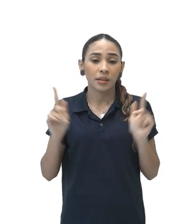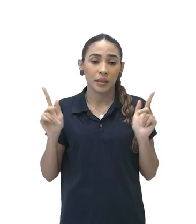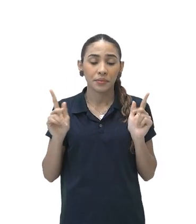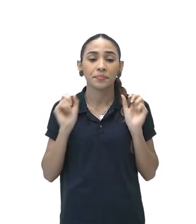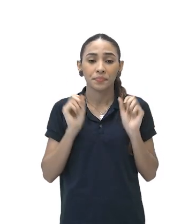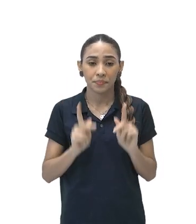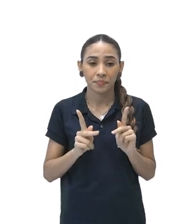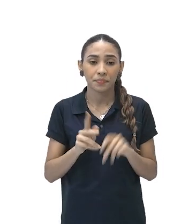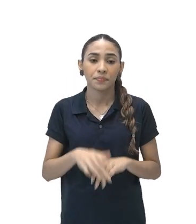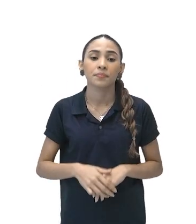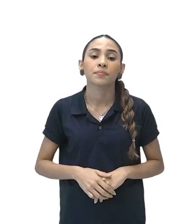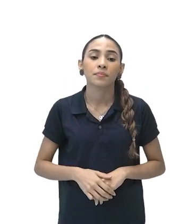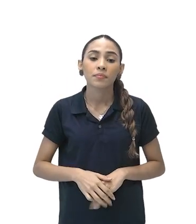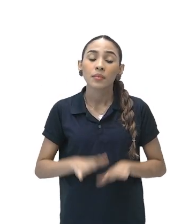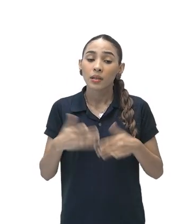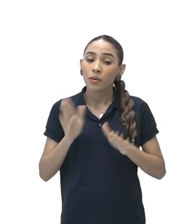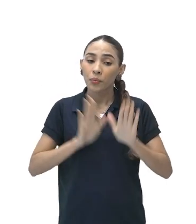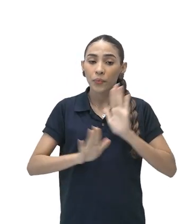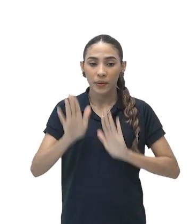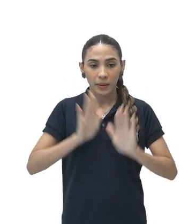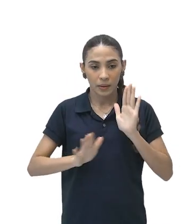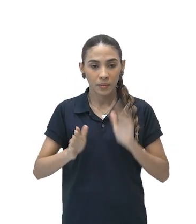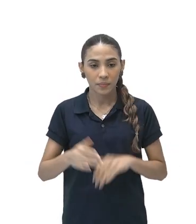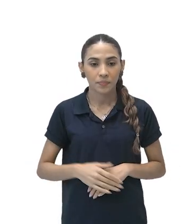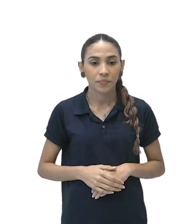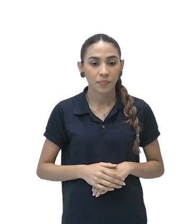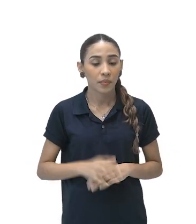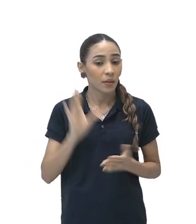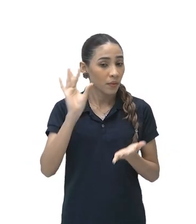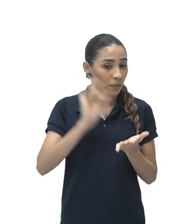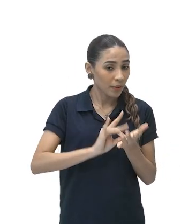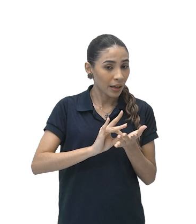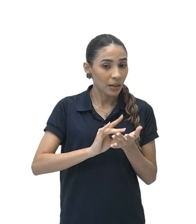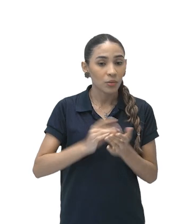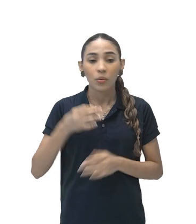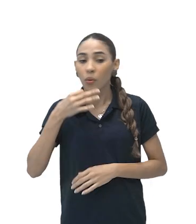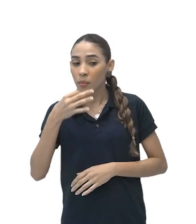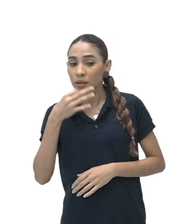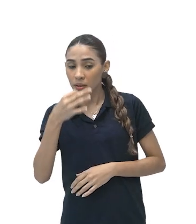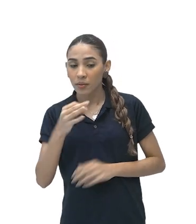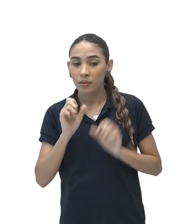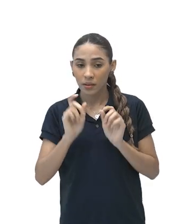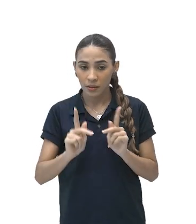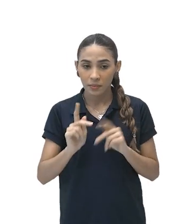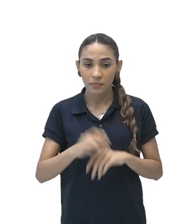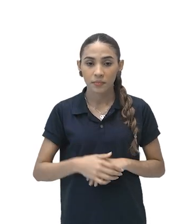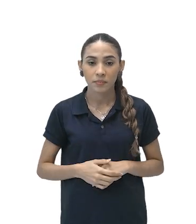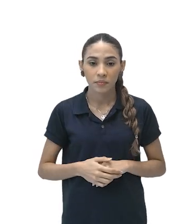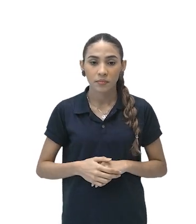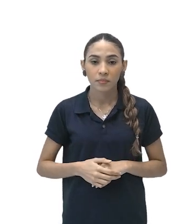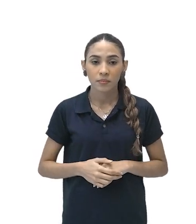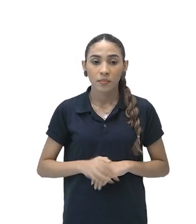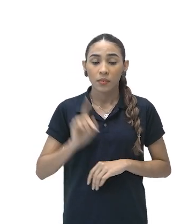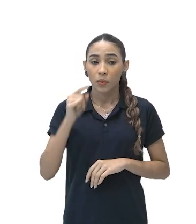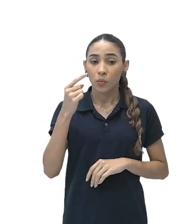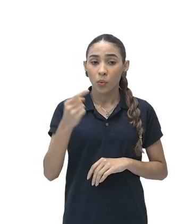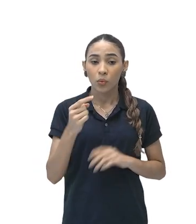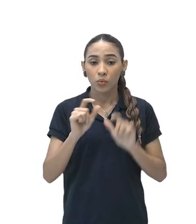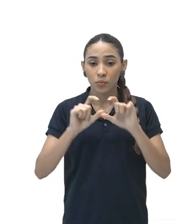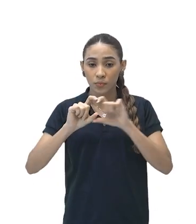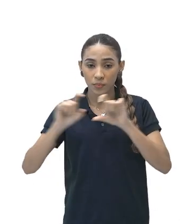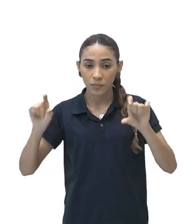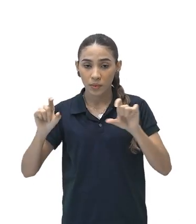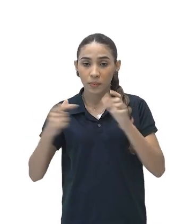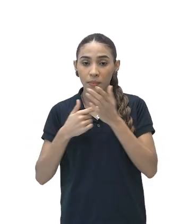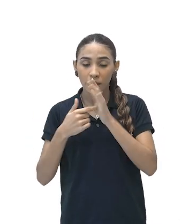diferente, certo? Então, temos que ter cuidado. O que é fato e o que é opinião nesses casos, tá? Ali um outro trecho